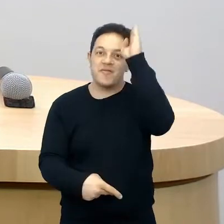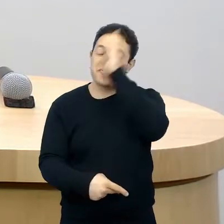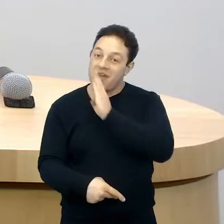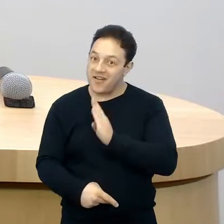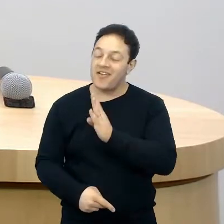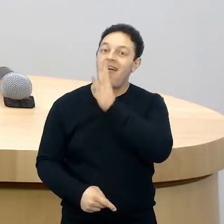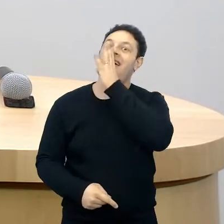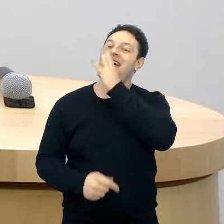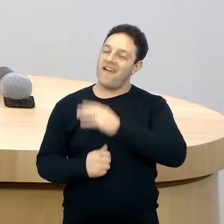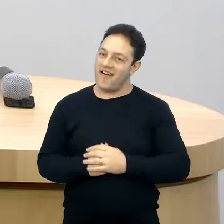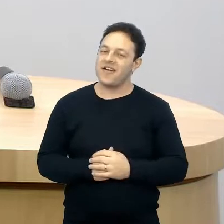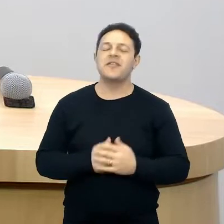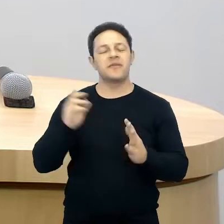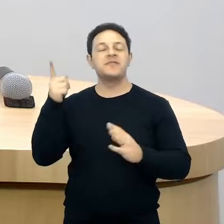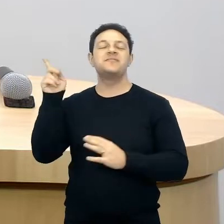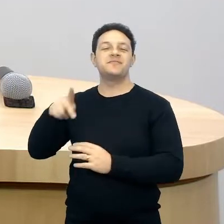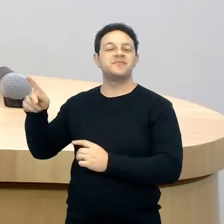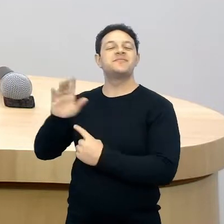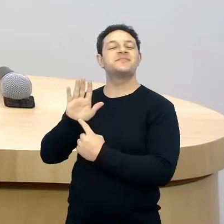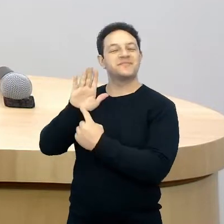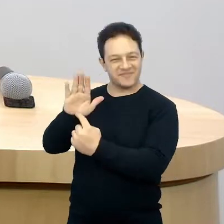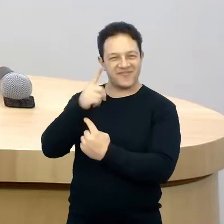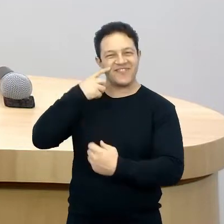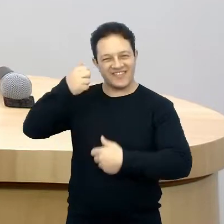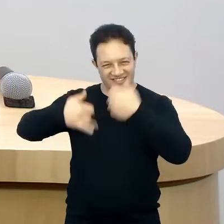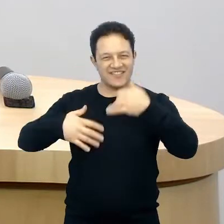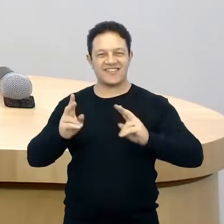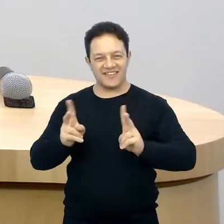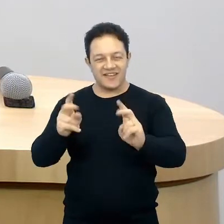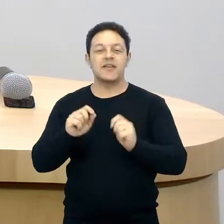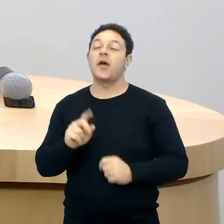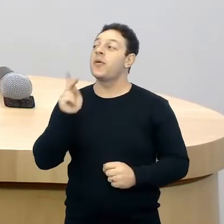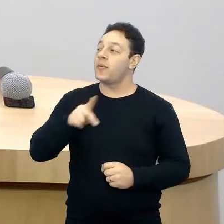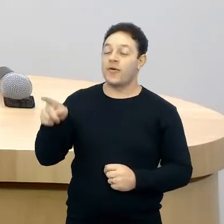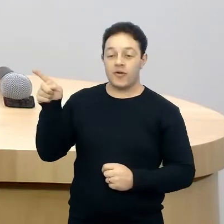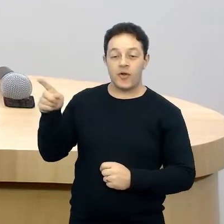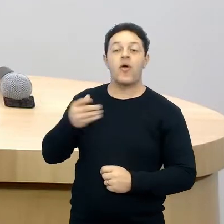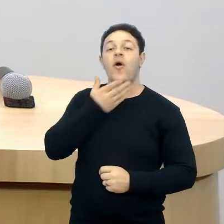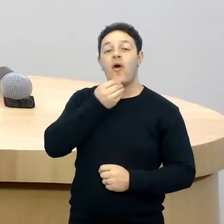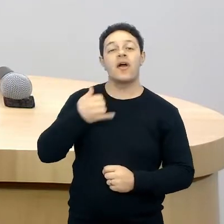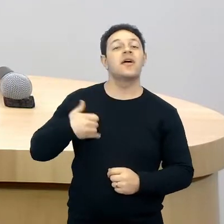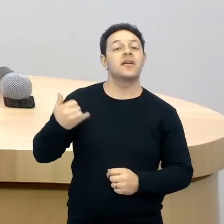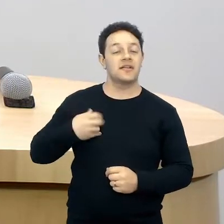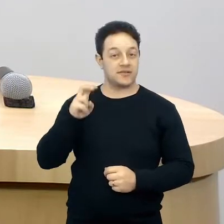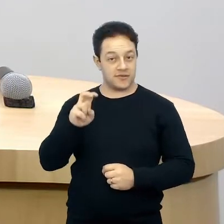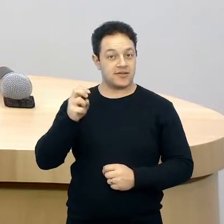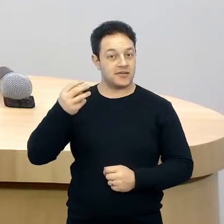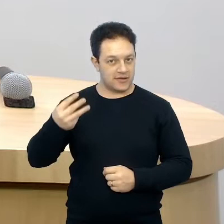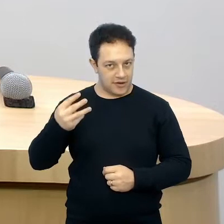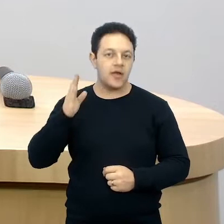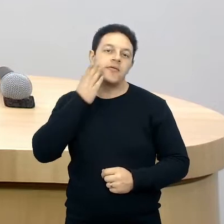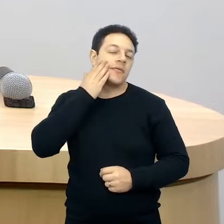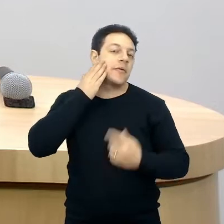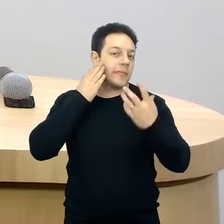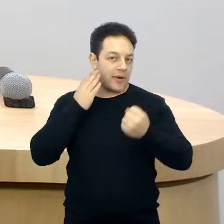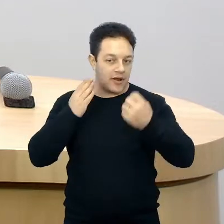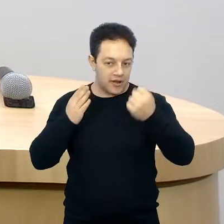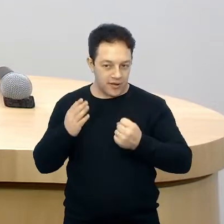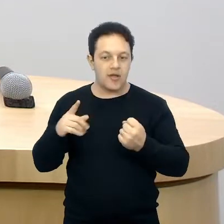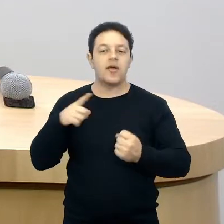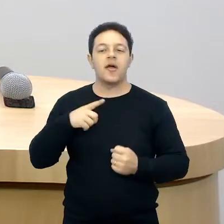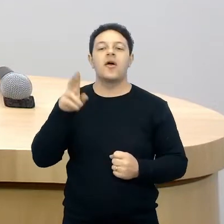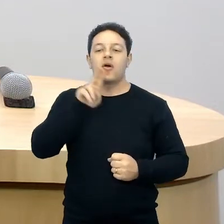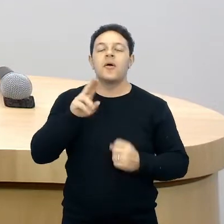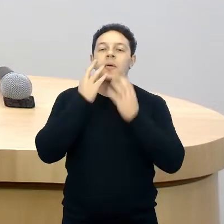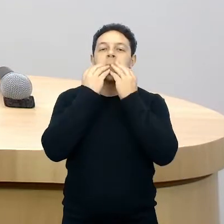ok? Então, vou me apresentando. Deixa eu concluir aqui minha apresentação. Eu sou um homem de 53 anos, branco, uso